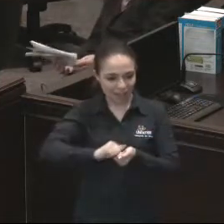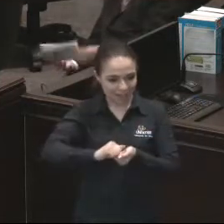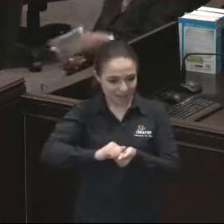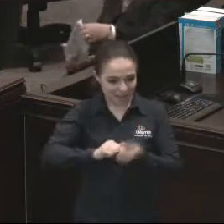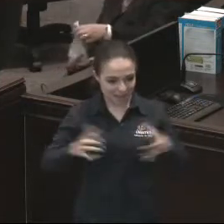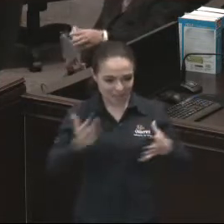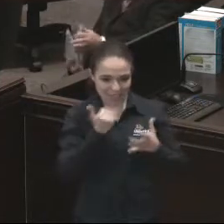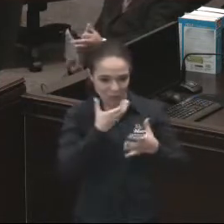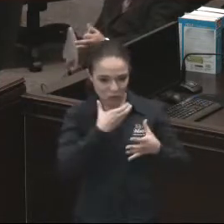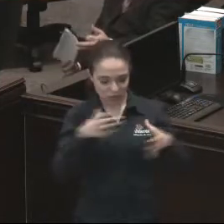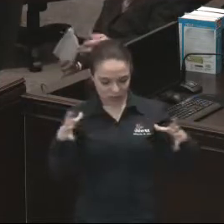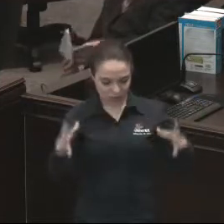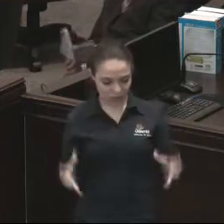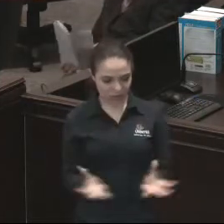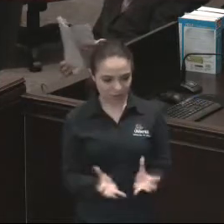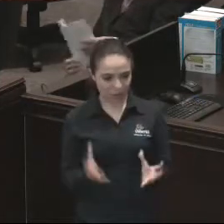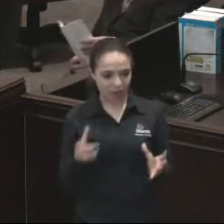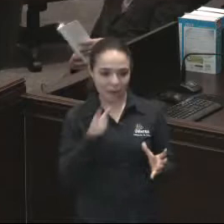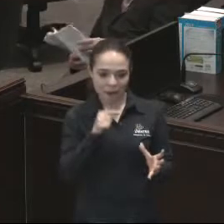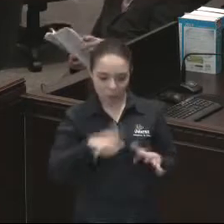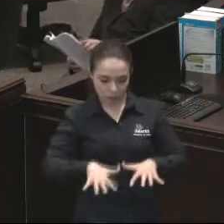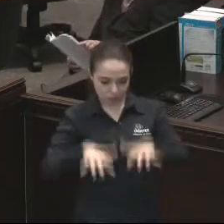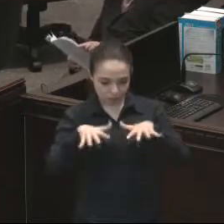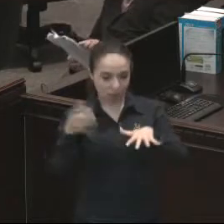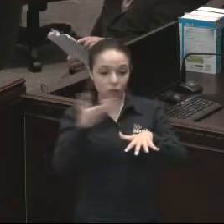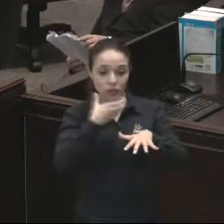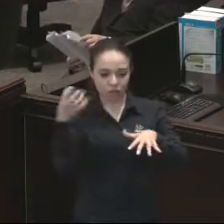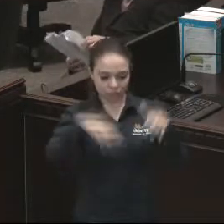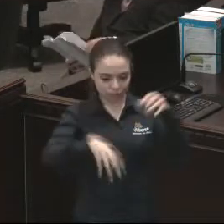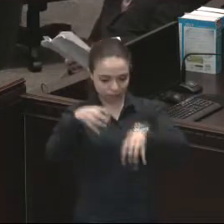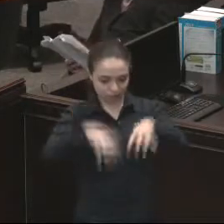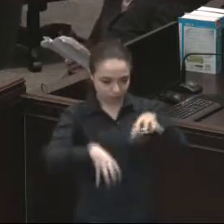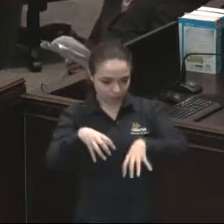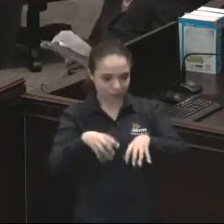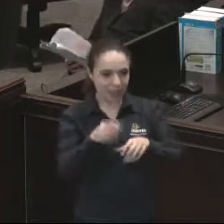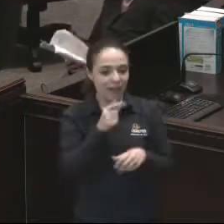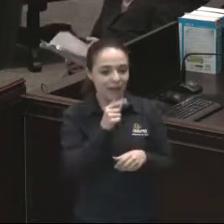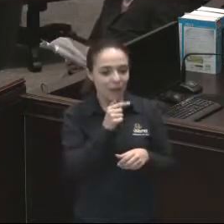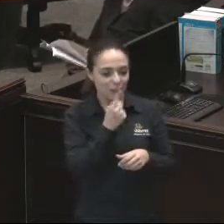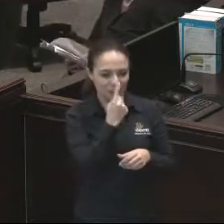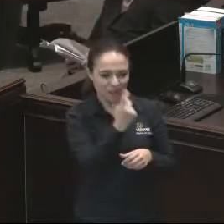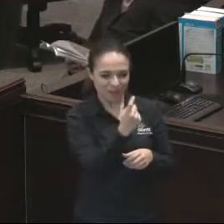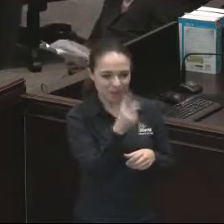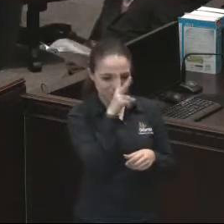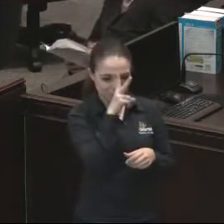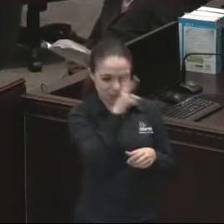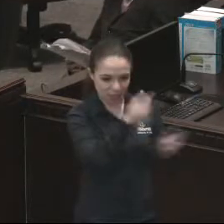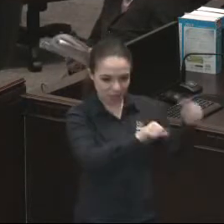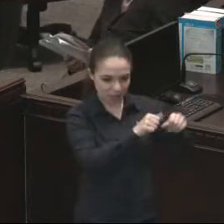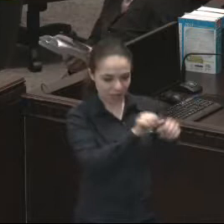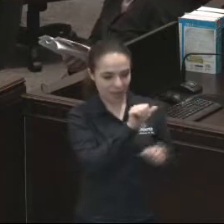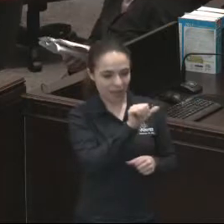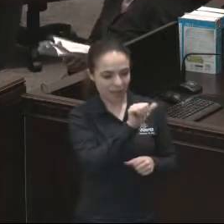a gente deixa de molho as frutas, as verduras, né, na tentativa, não sei, ingênua talvez, de eliminar